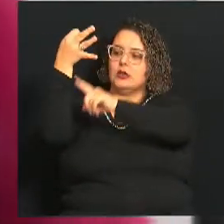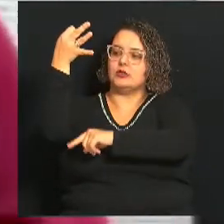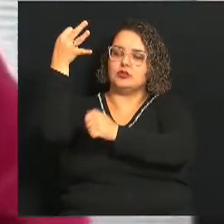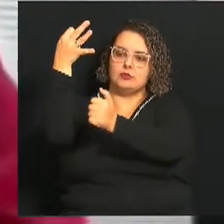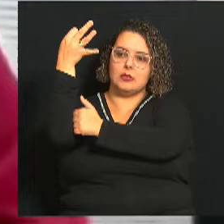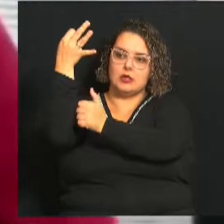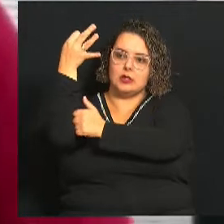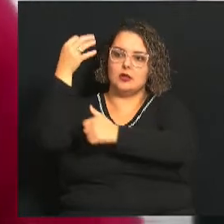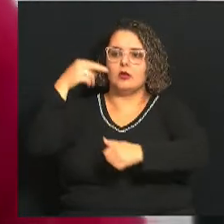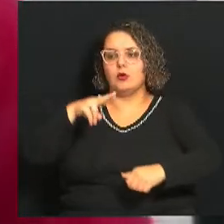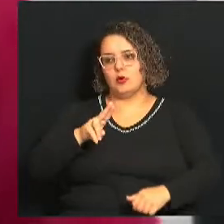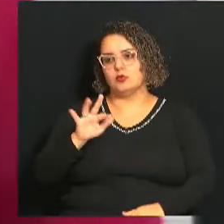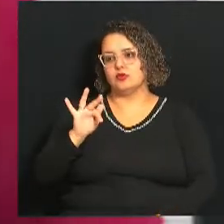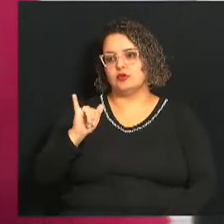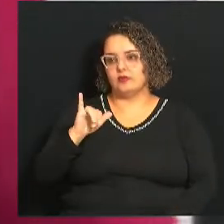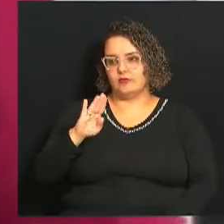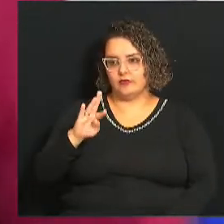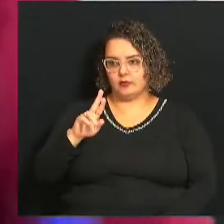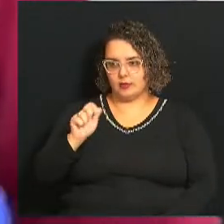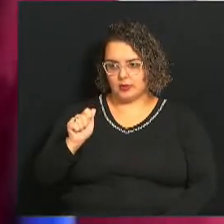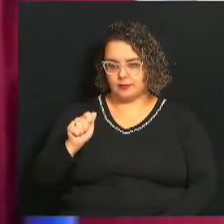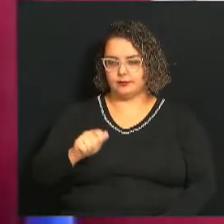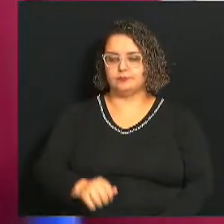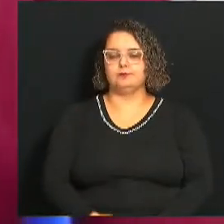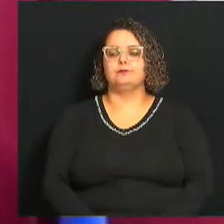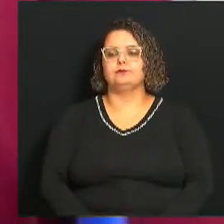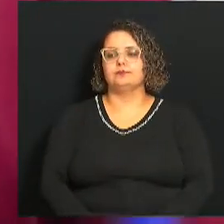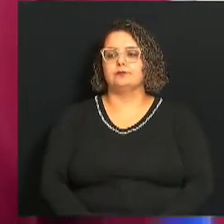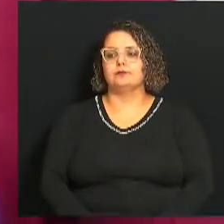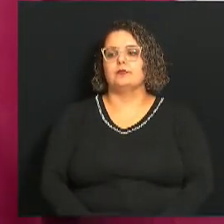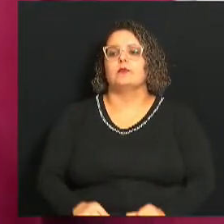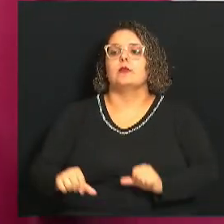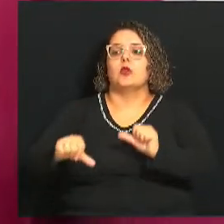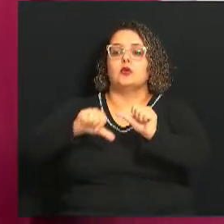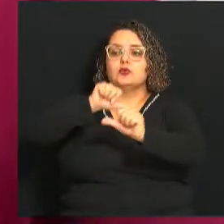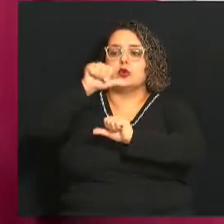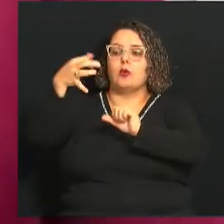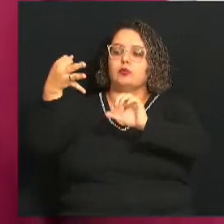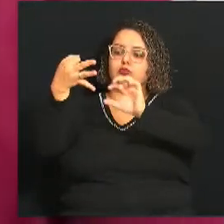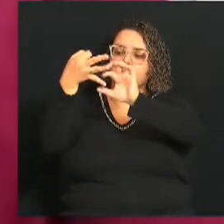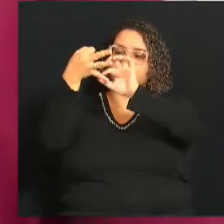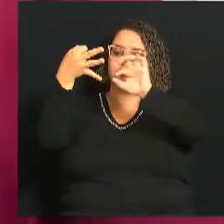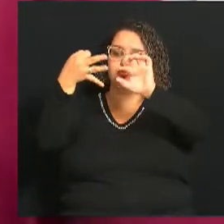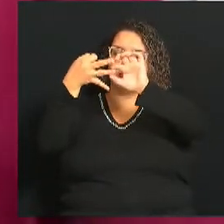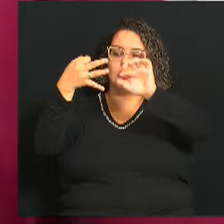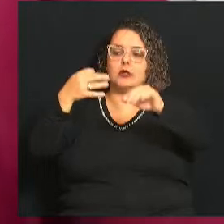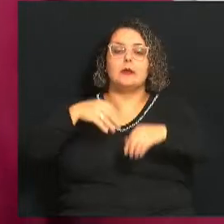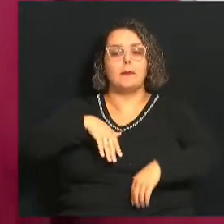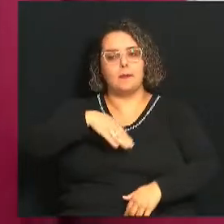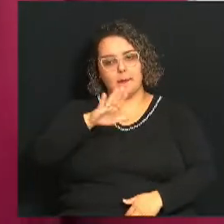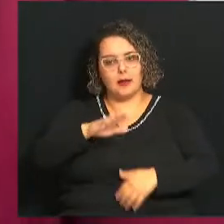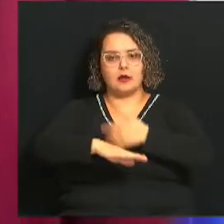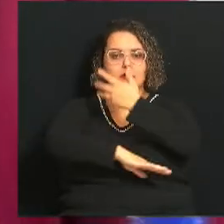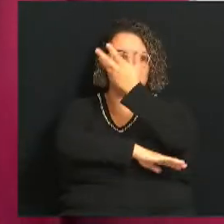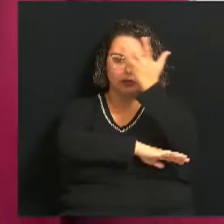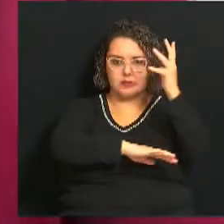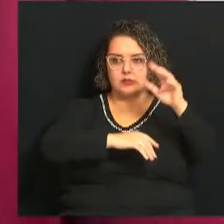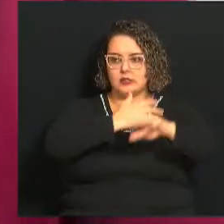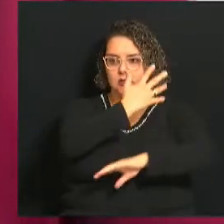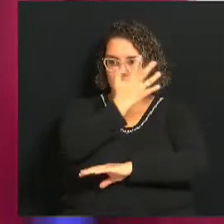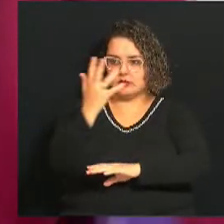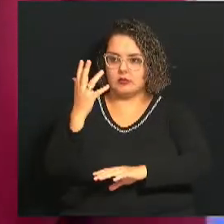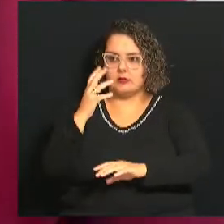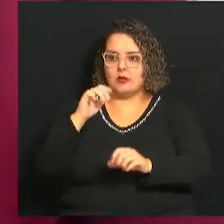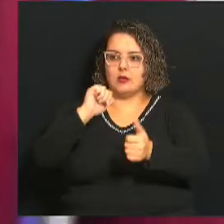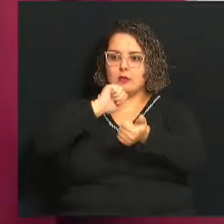que atualmente a gente utiliza. Nós temos trocado esse cabo nas regiões mais arborizadas, mais complexas, por a